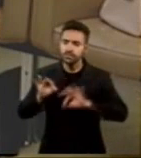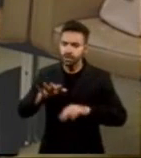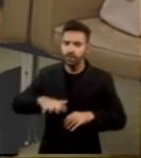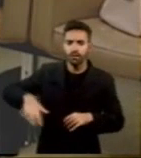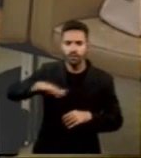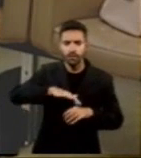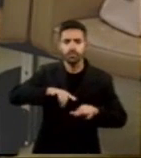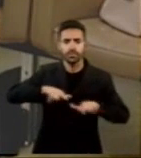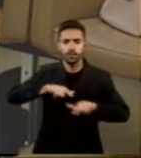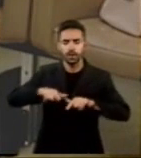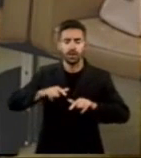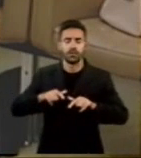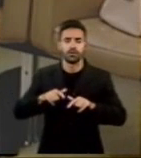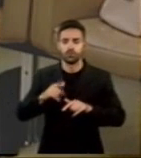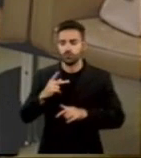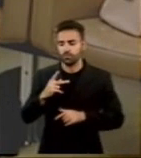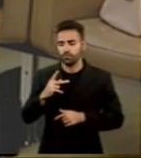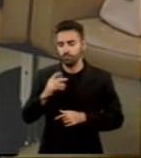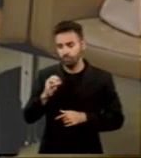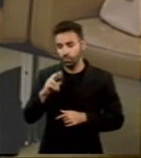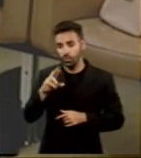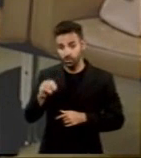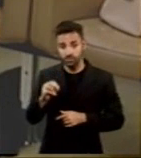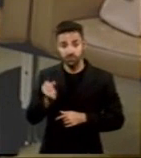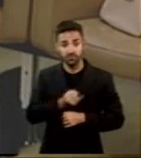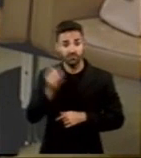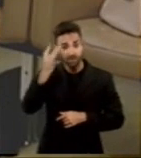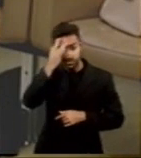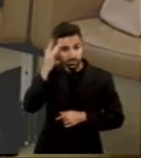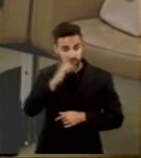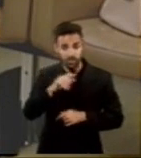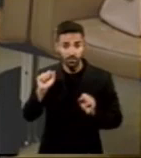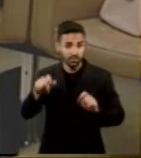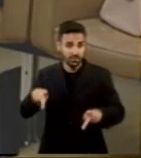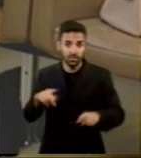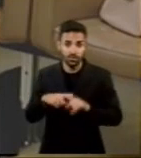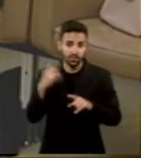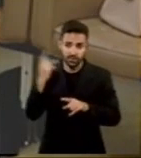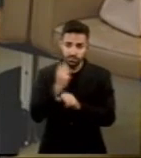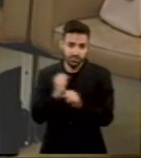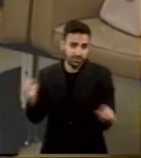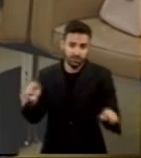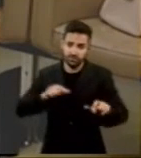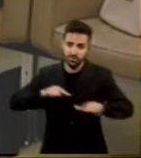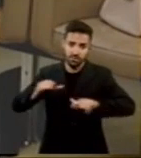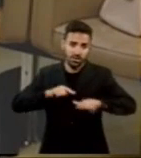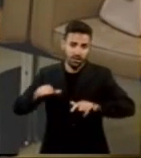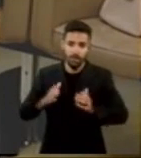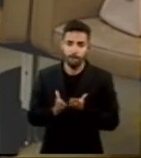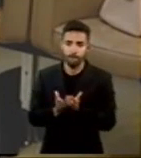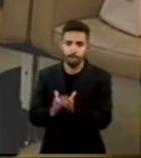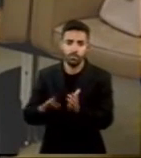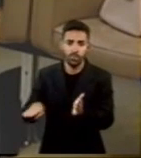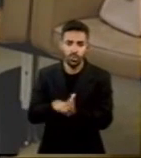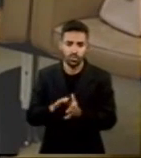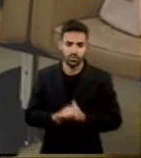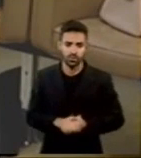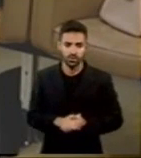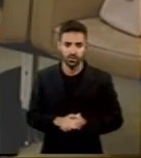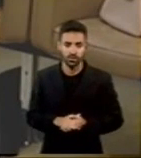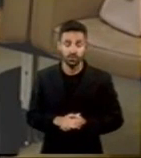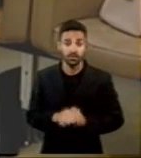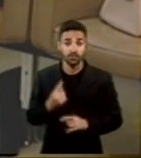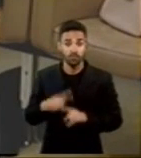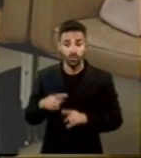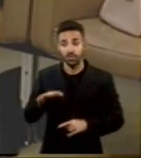portuário, porque muitas pessoas se aposentaram por não ter condições de sobreviver no porto. Porque o porto ficou, além de